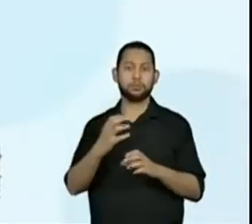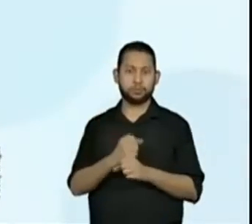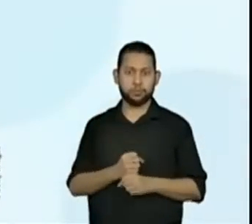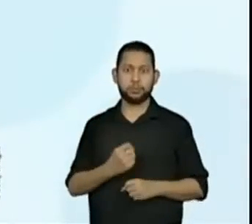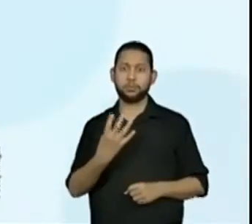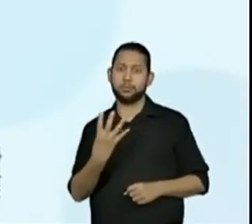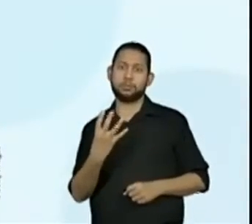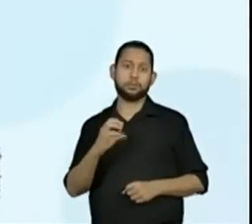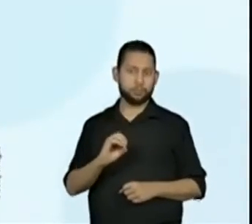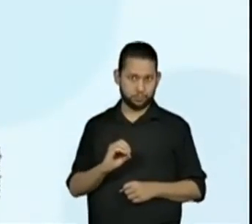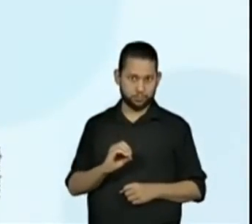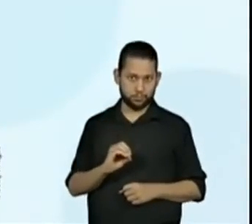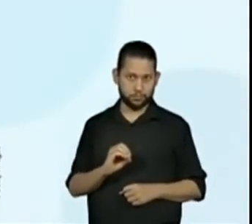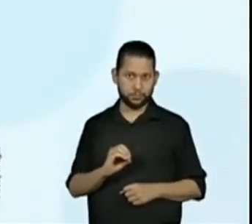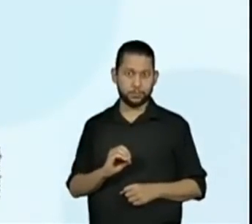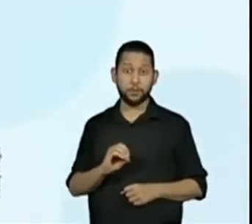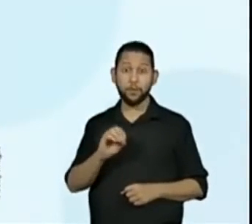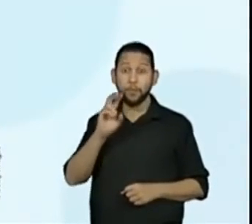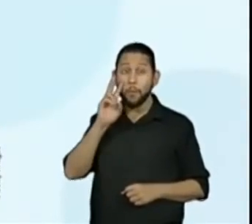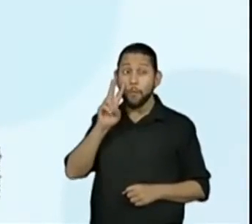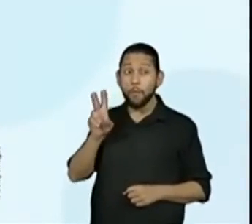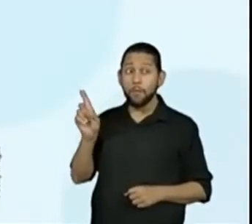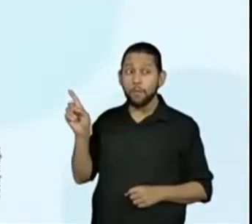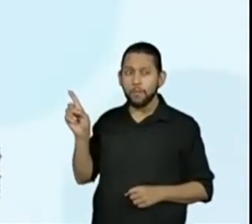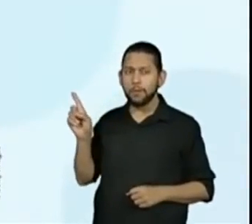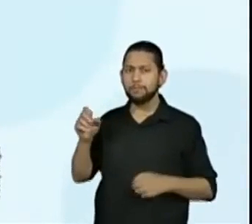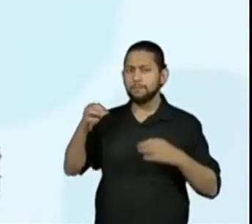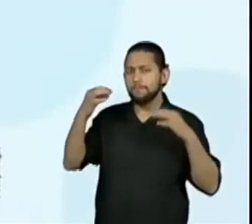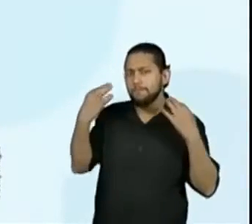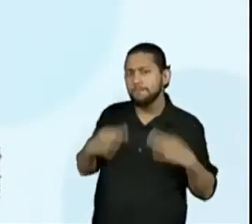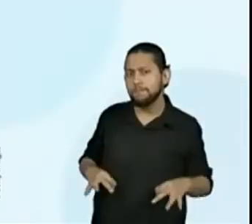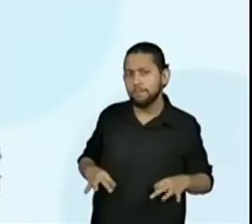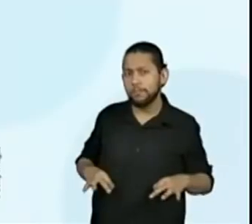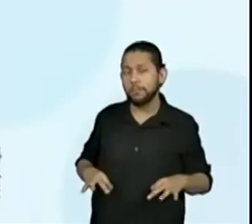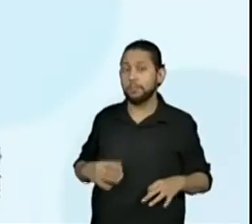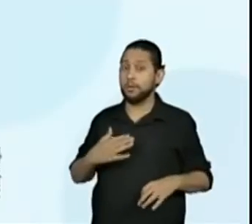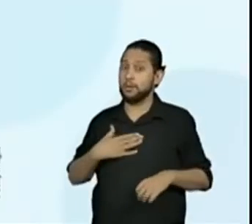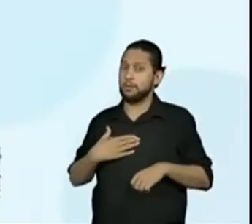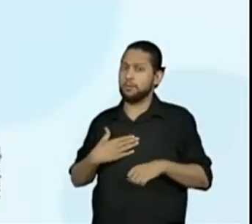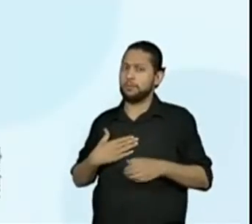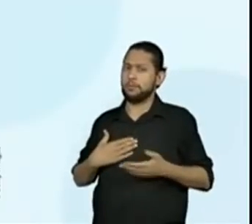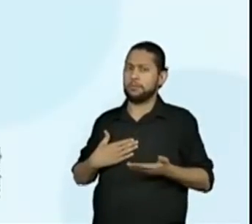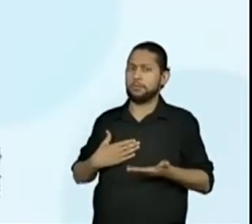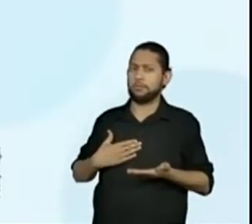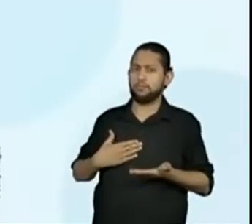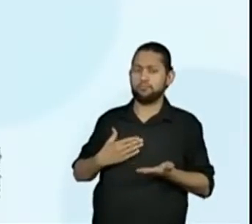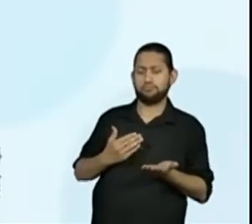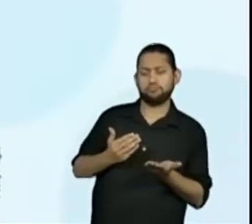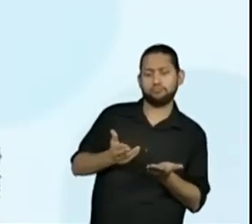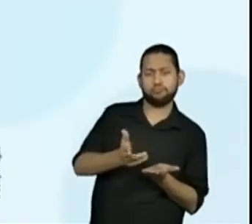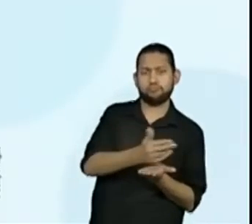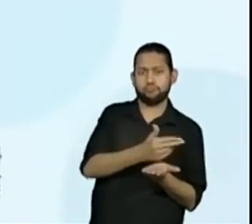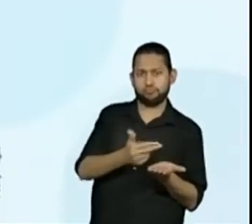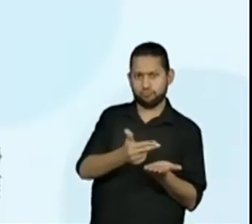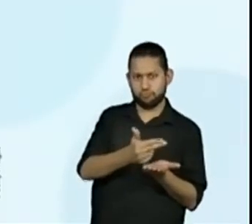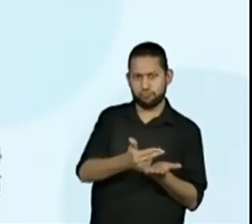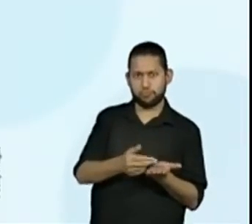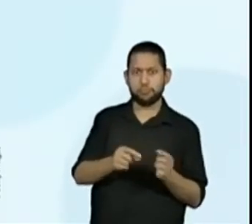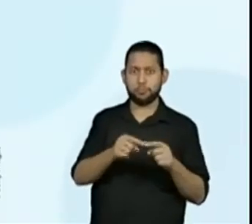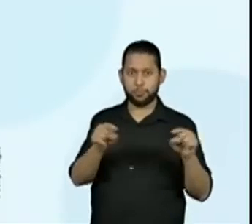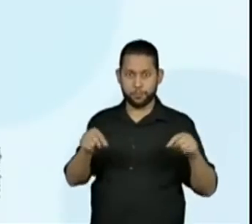não é vamos ver se tá certo aí o meu desenho de horta eu tenho